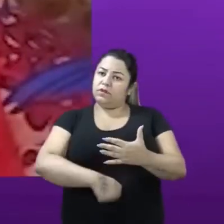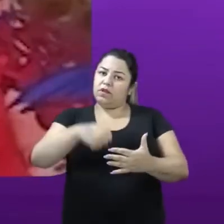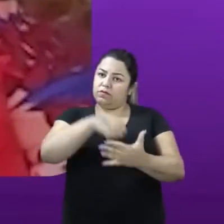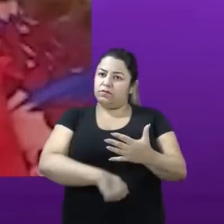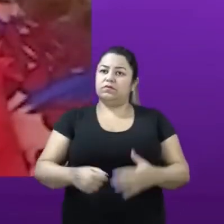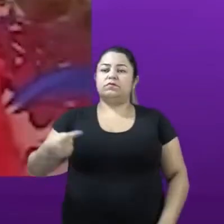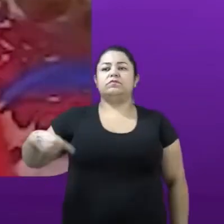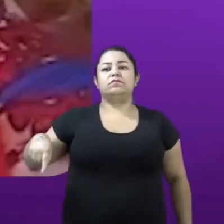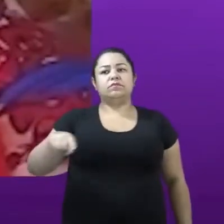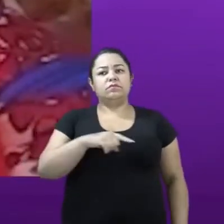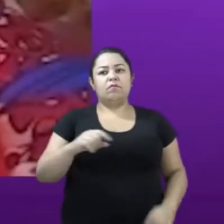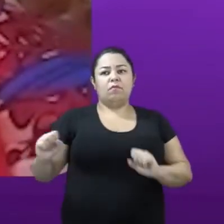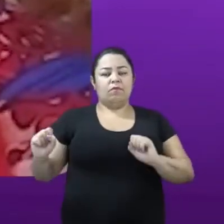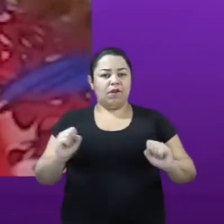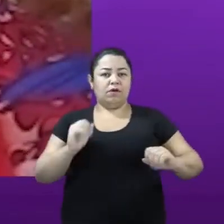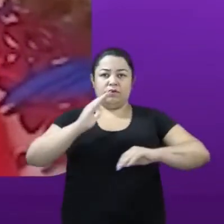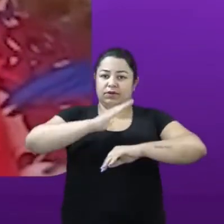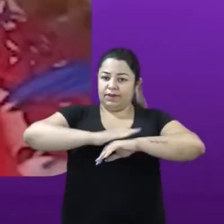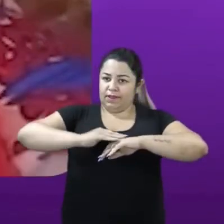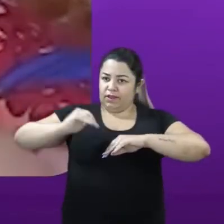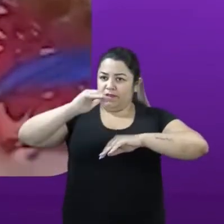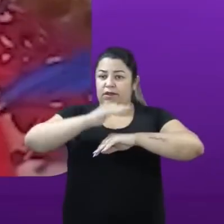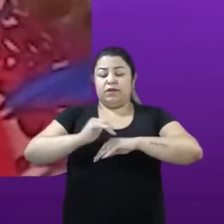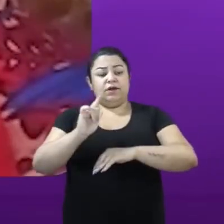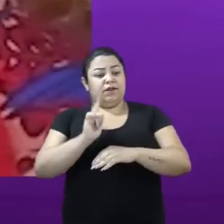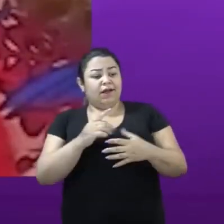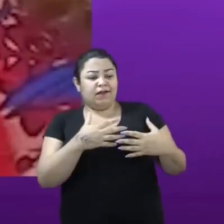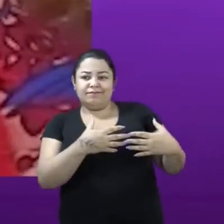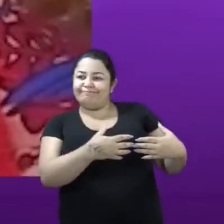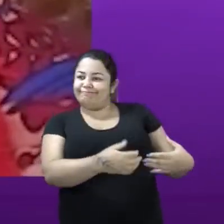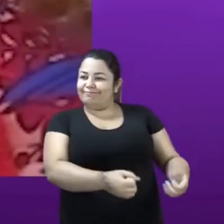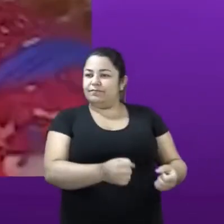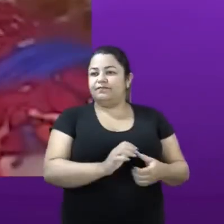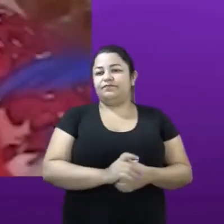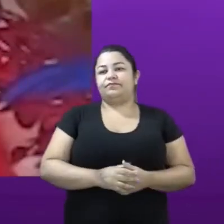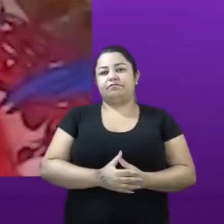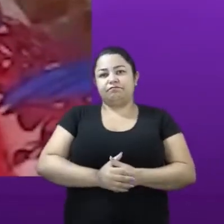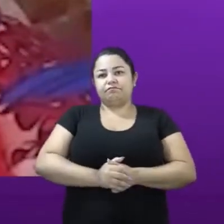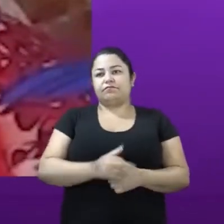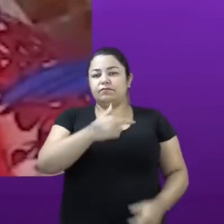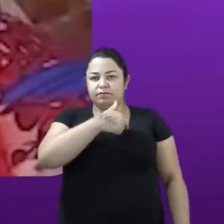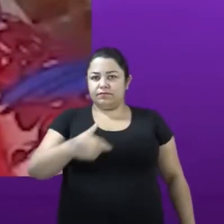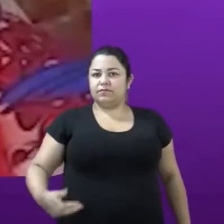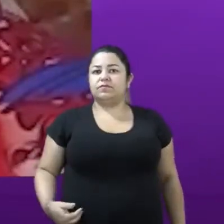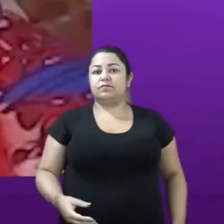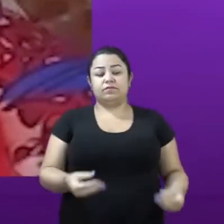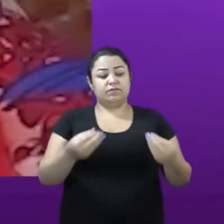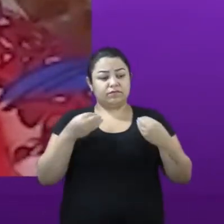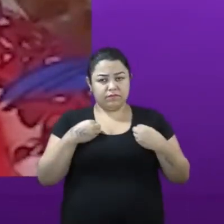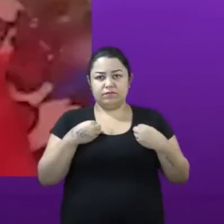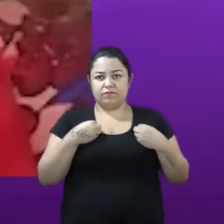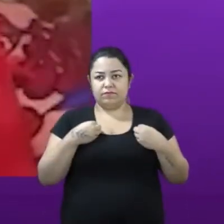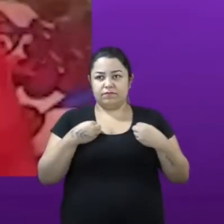nós podemos ter a doçura, nós podemos ter o acolhimento, e isso a religião nos traz.